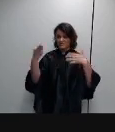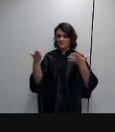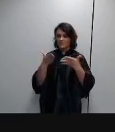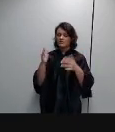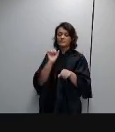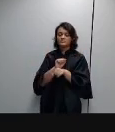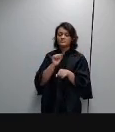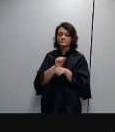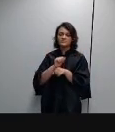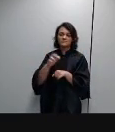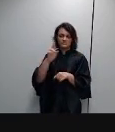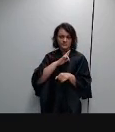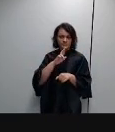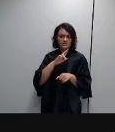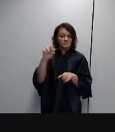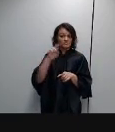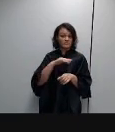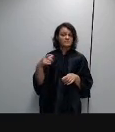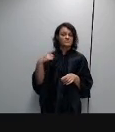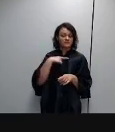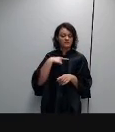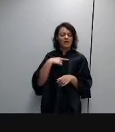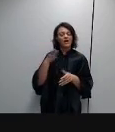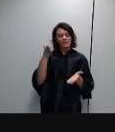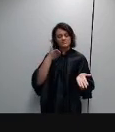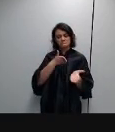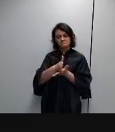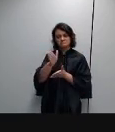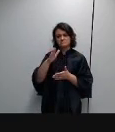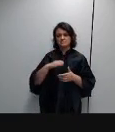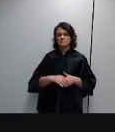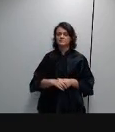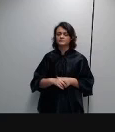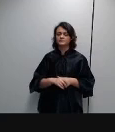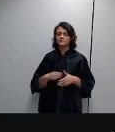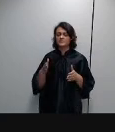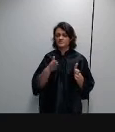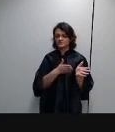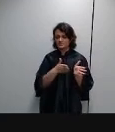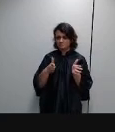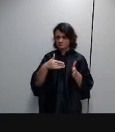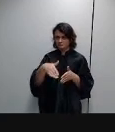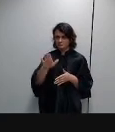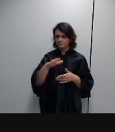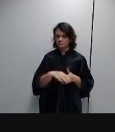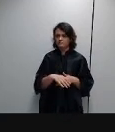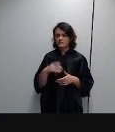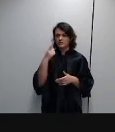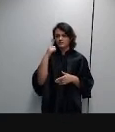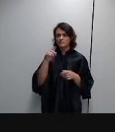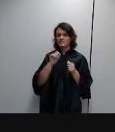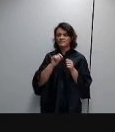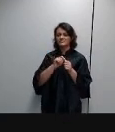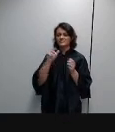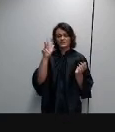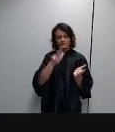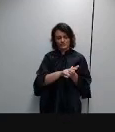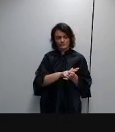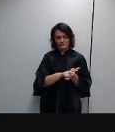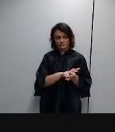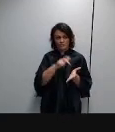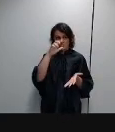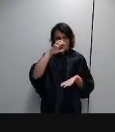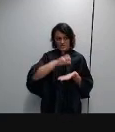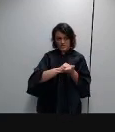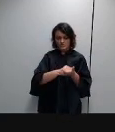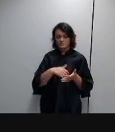do resultado da sessão aí por Óbvio a gente vai passar a seguir mas aí é só para fazer o registo é é quanto